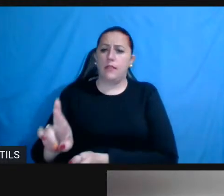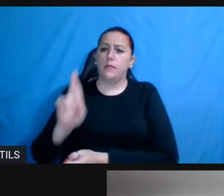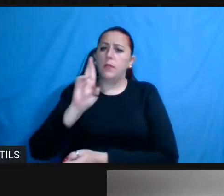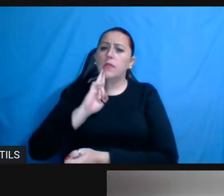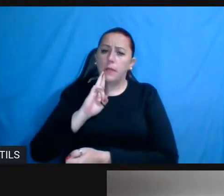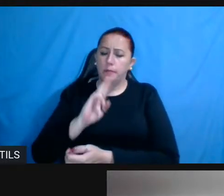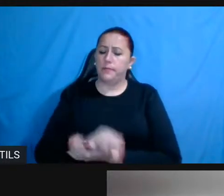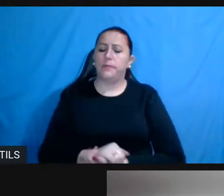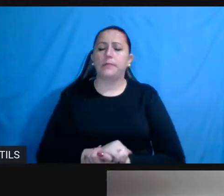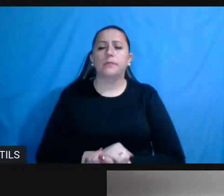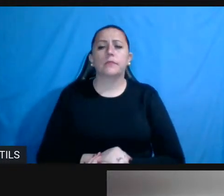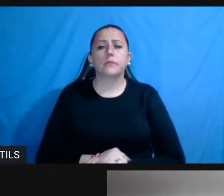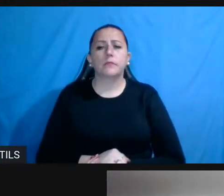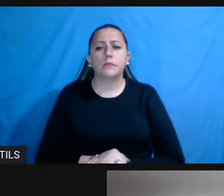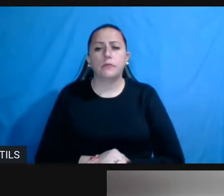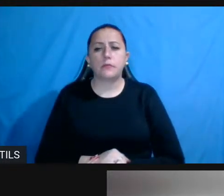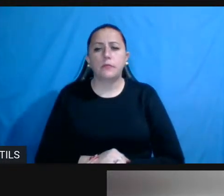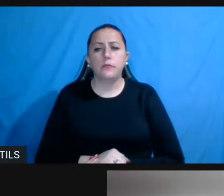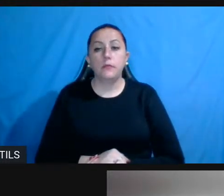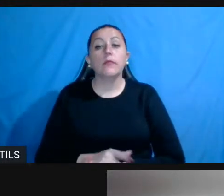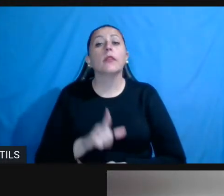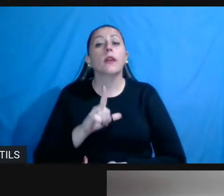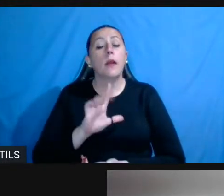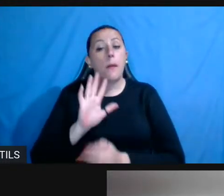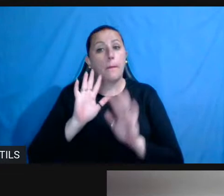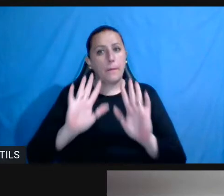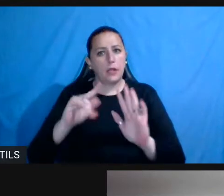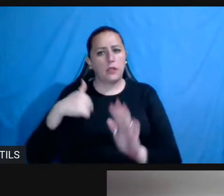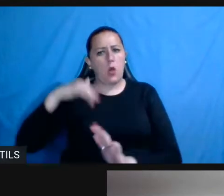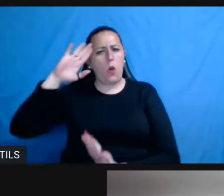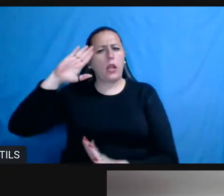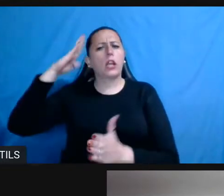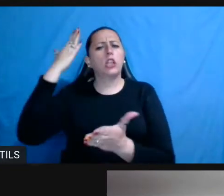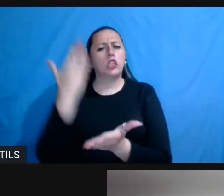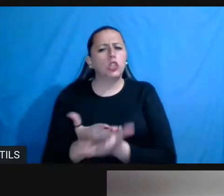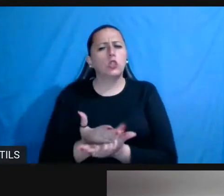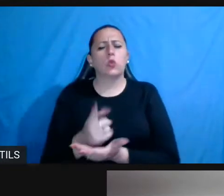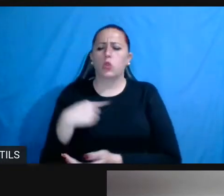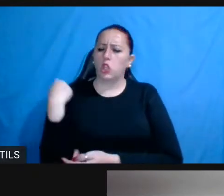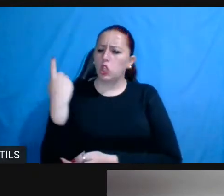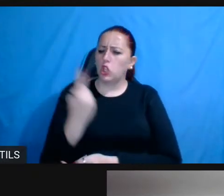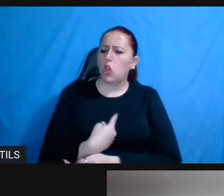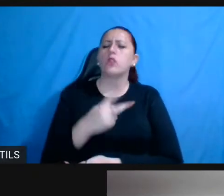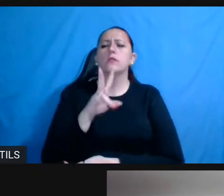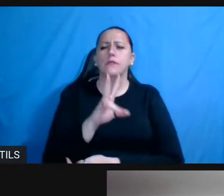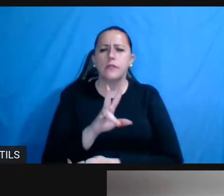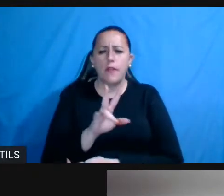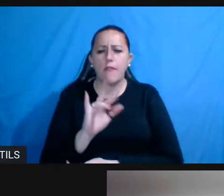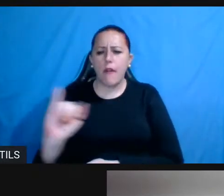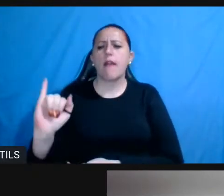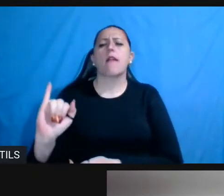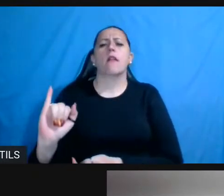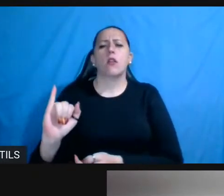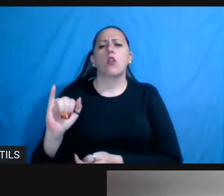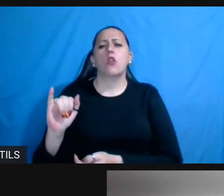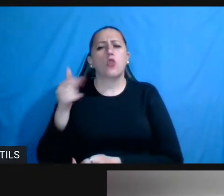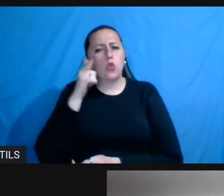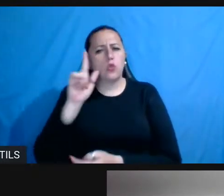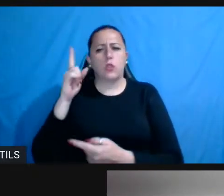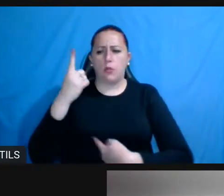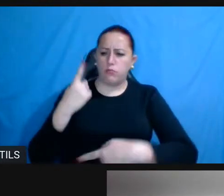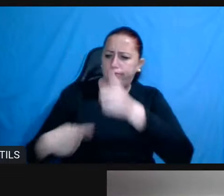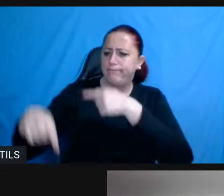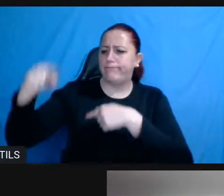demandas. Eu tenho convicção, pessoal, que a gente vai conseguir enfrentar esse período a partir de muita